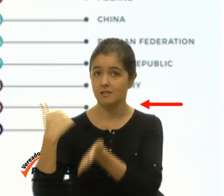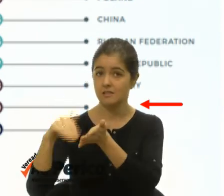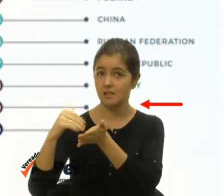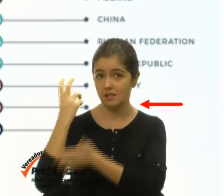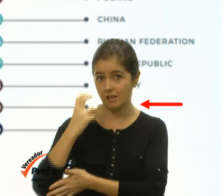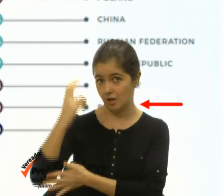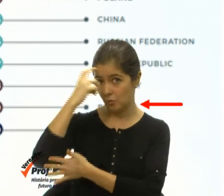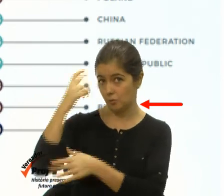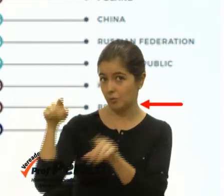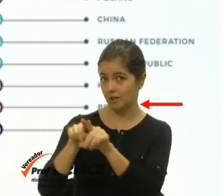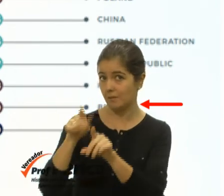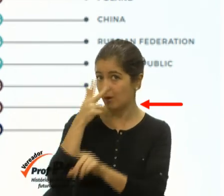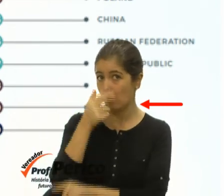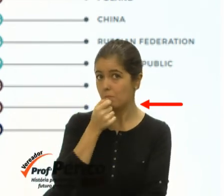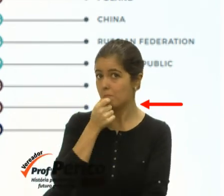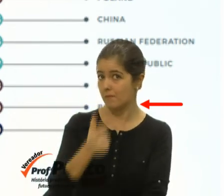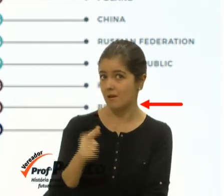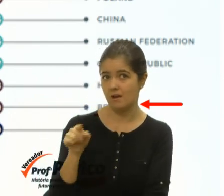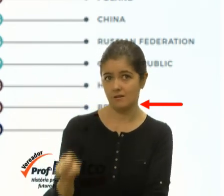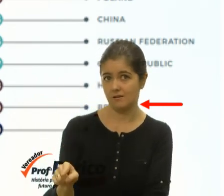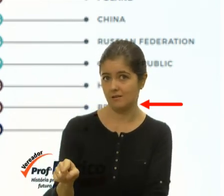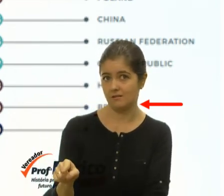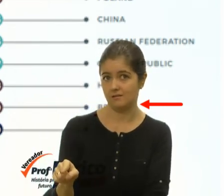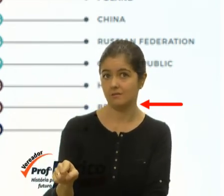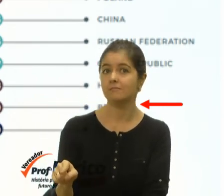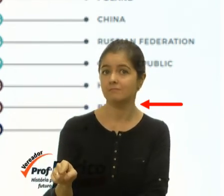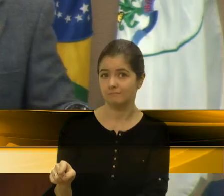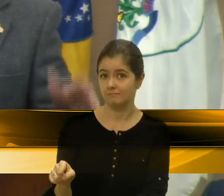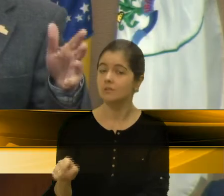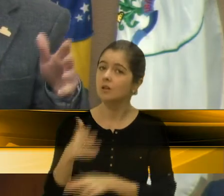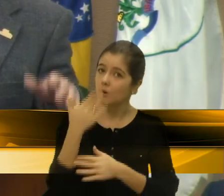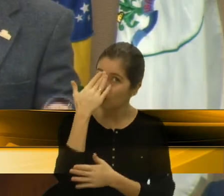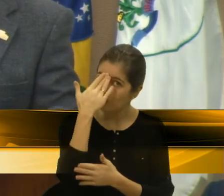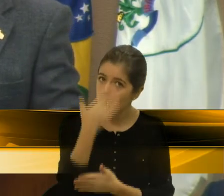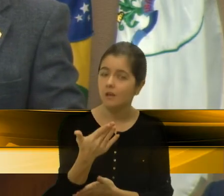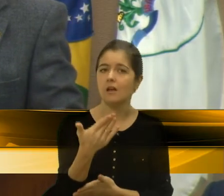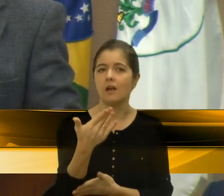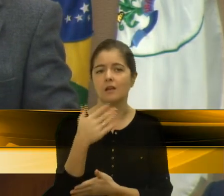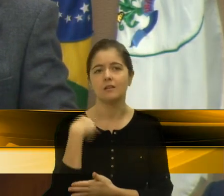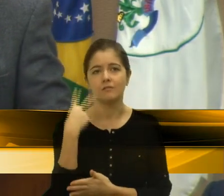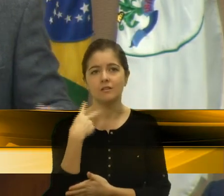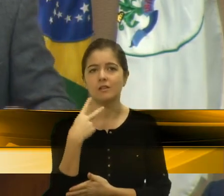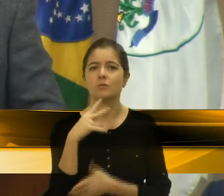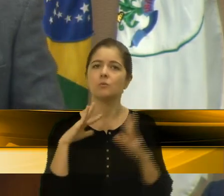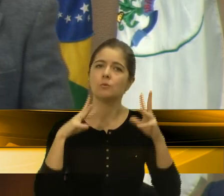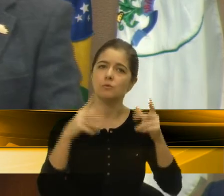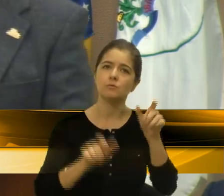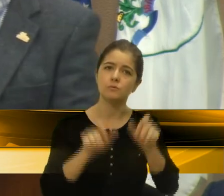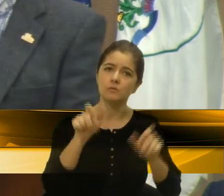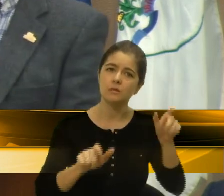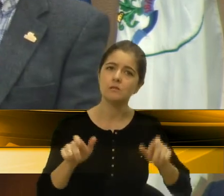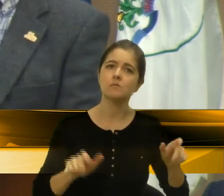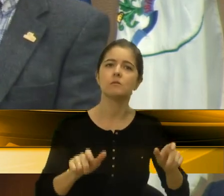que é outra piada. Obrigado, senhores vereadores, obrigado a todos que nos ouviram aqui.